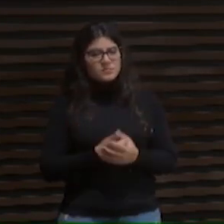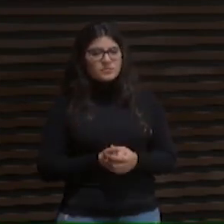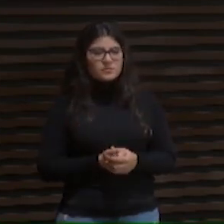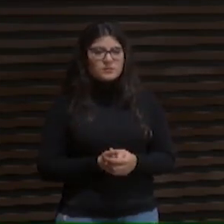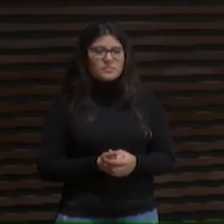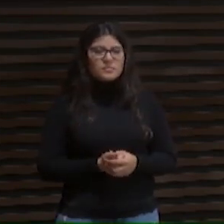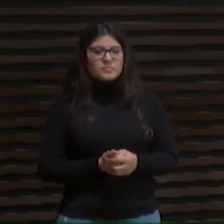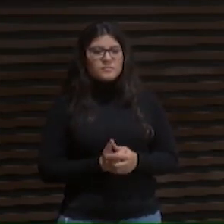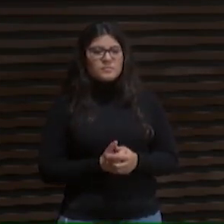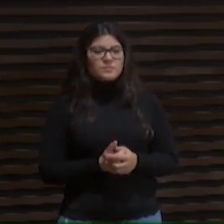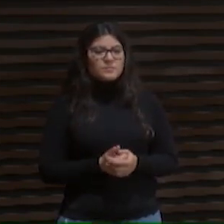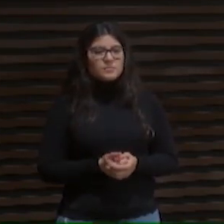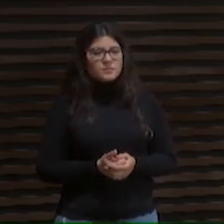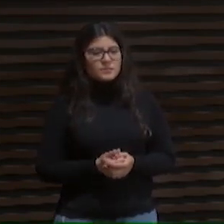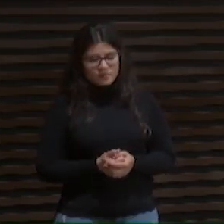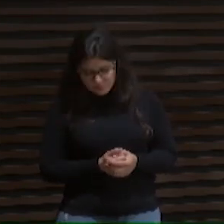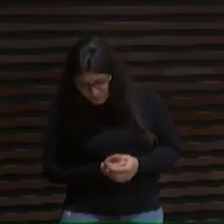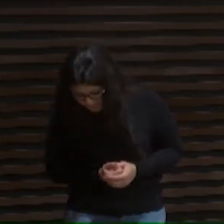Seguimos aqui.